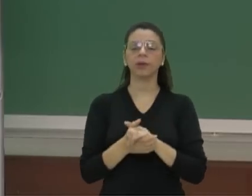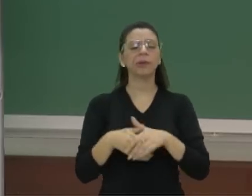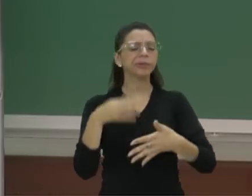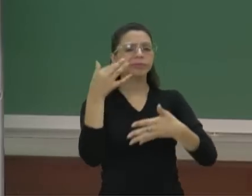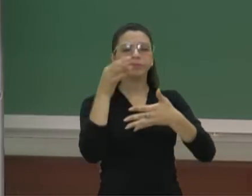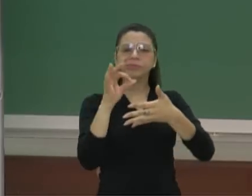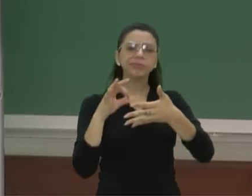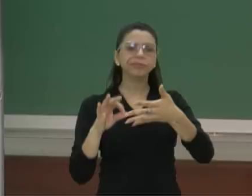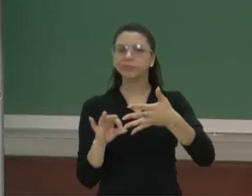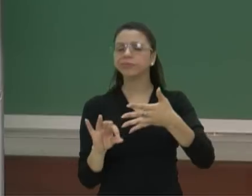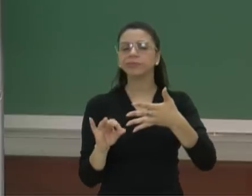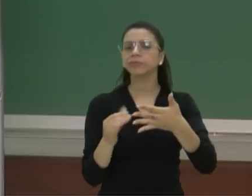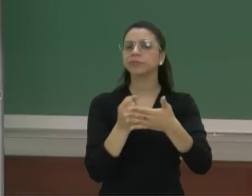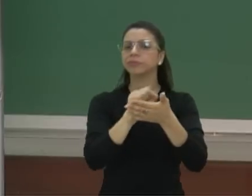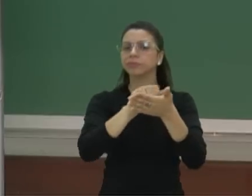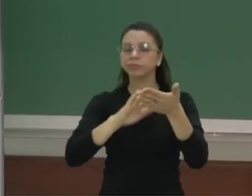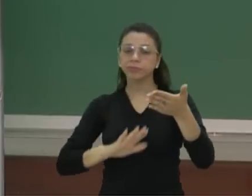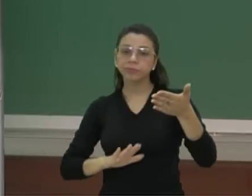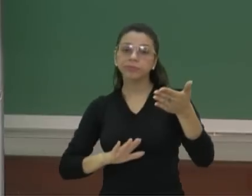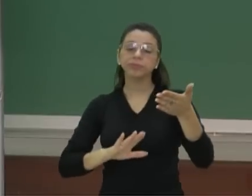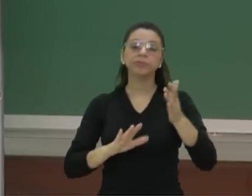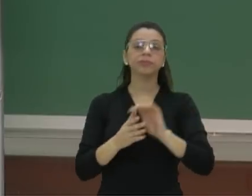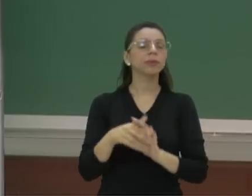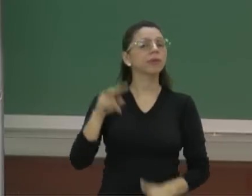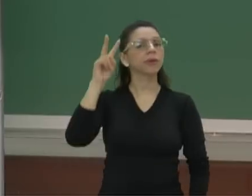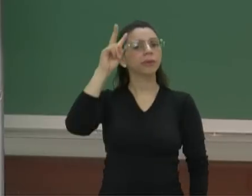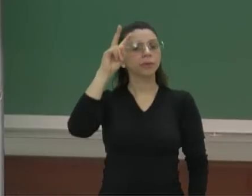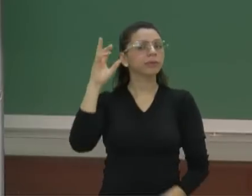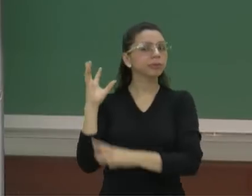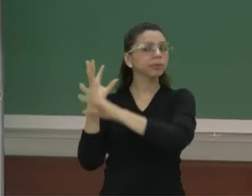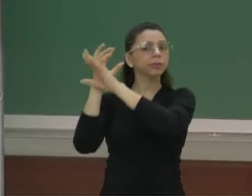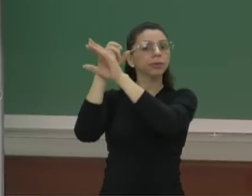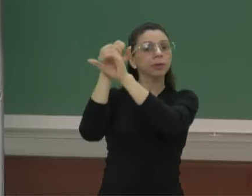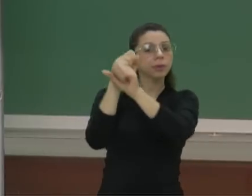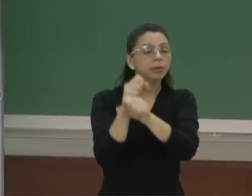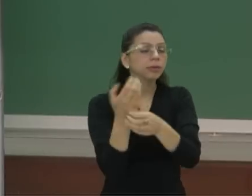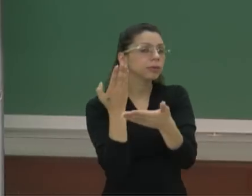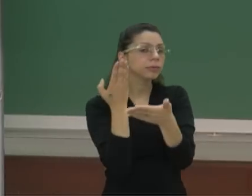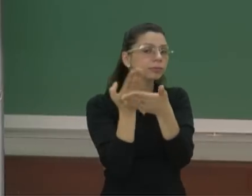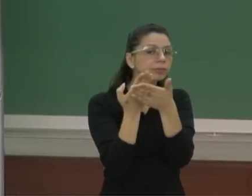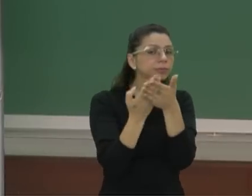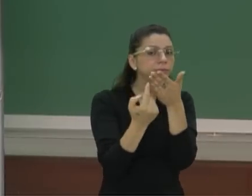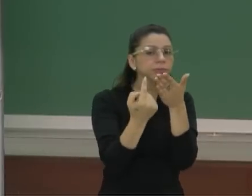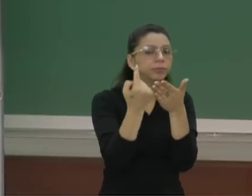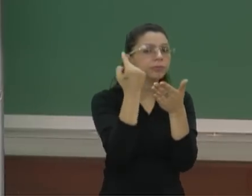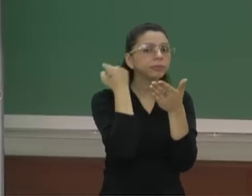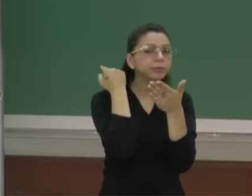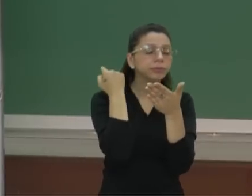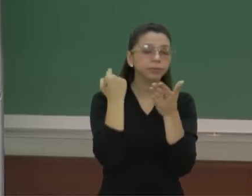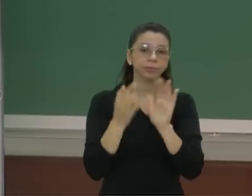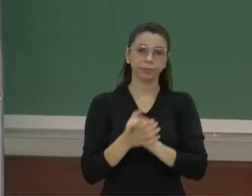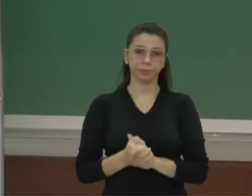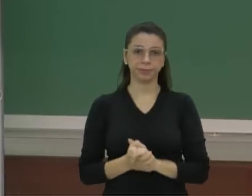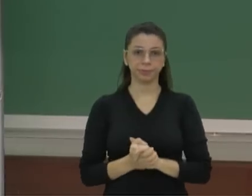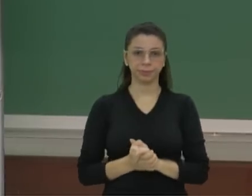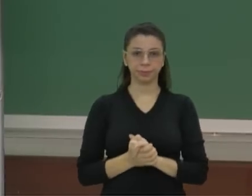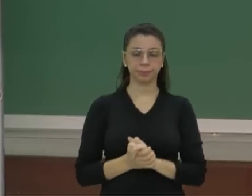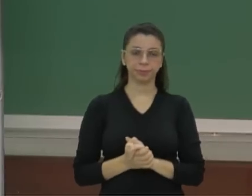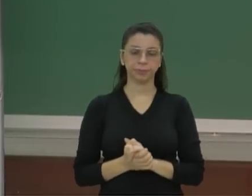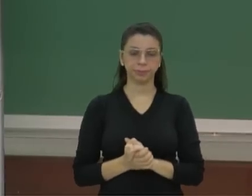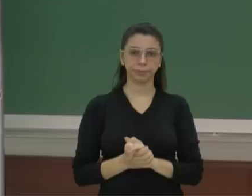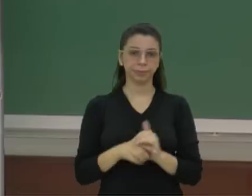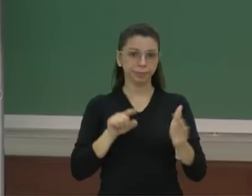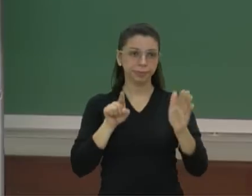correção desses exercícios, nós estamos relembrando o que nós vimos na aula passada. Então, vamos ver comigo aqui?